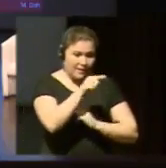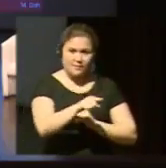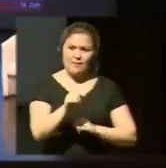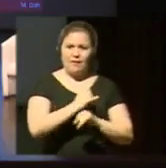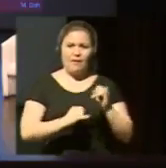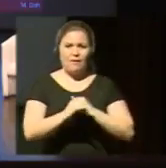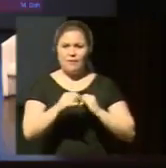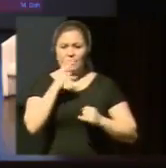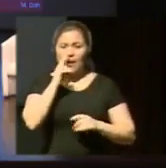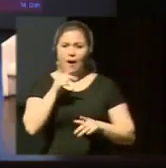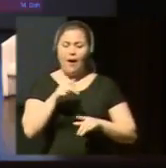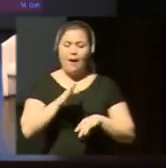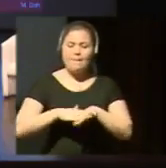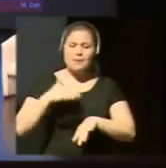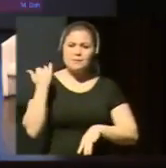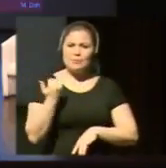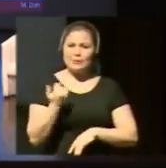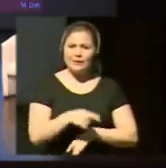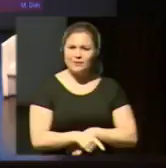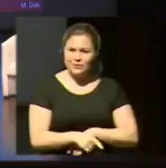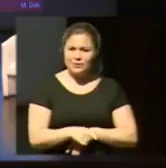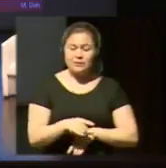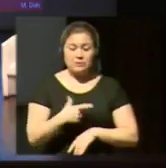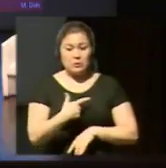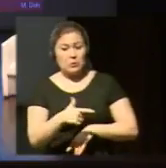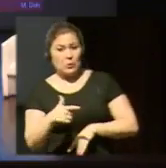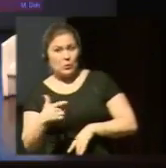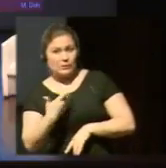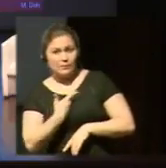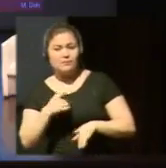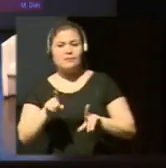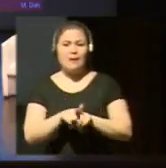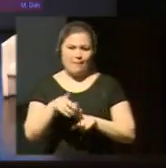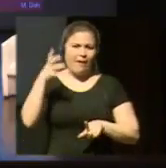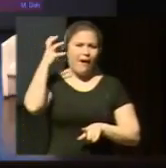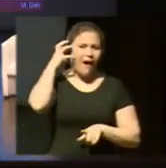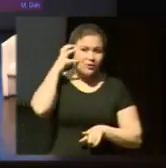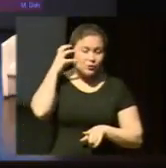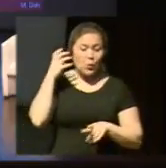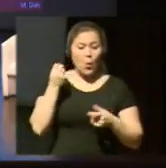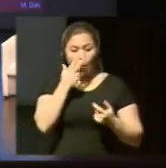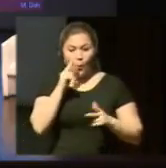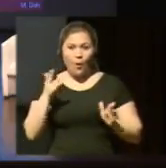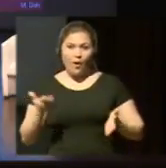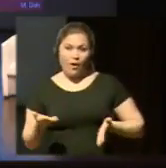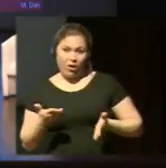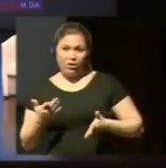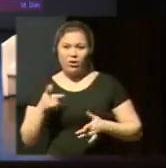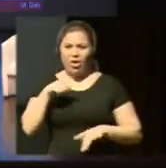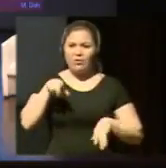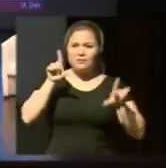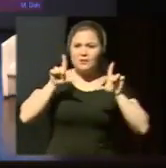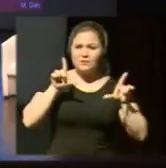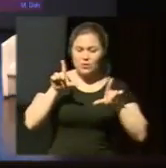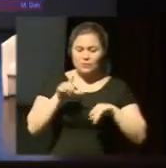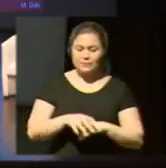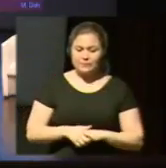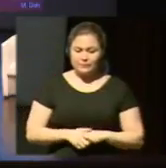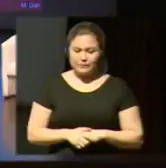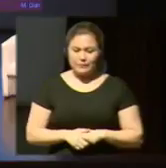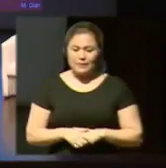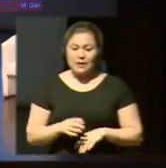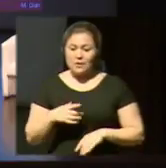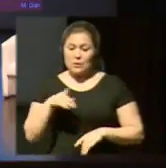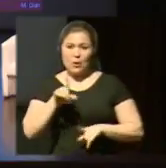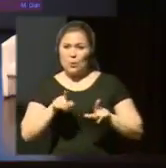se tornou a mídia mais importante, além de amigos ou além do rádio. Ou aqui, neste caso, aqui a televisão.